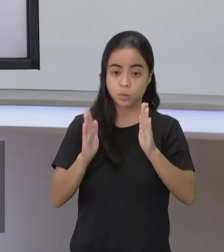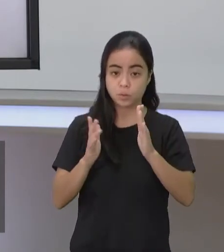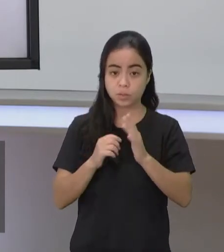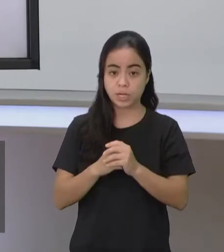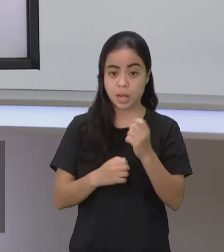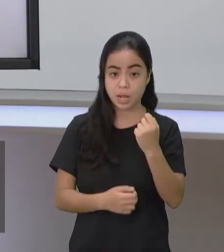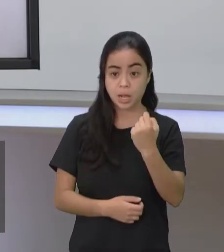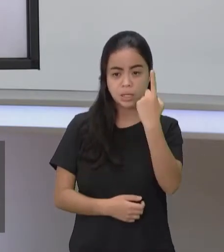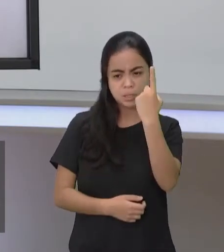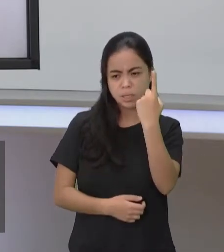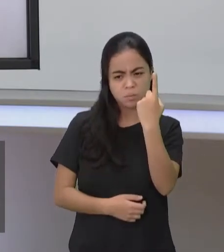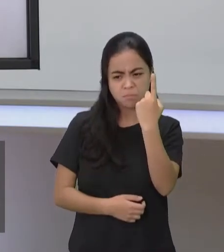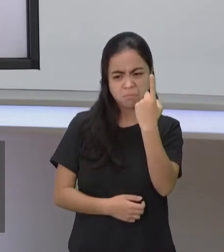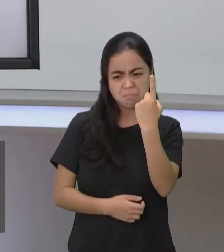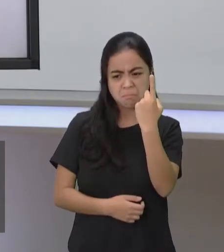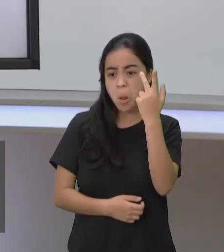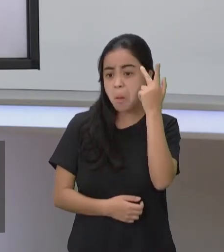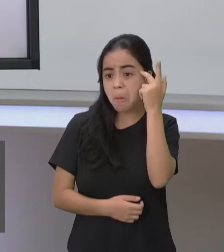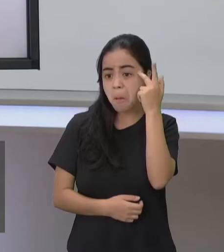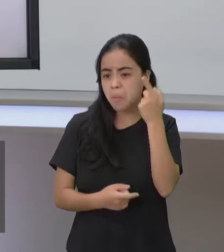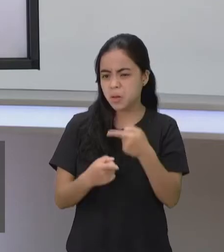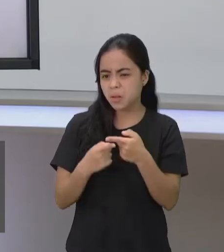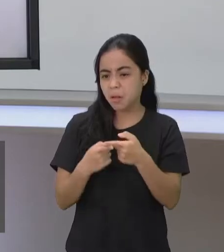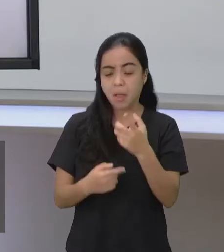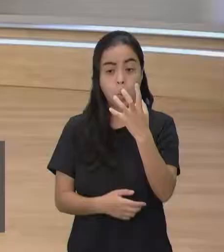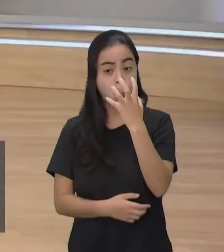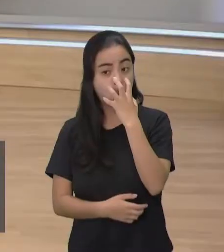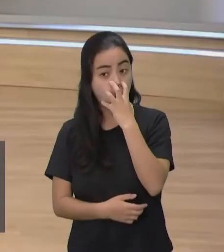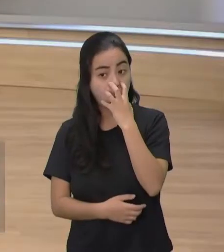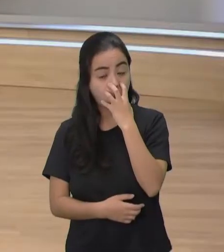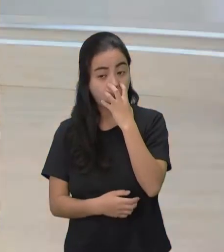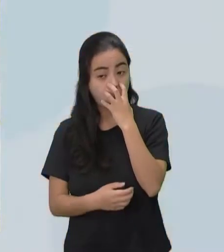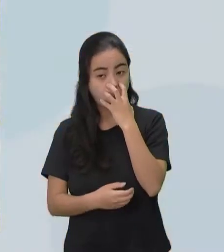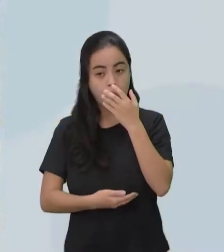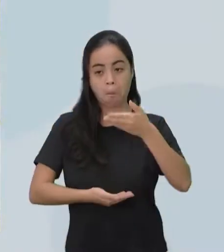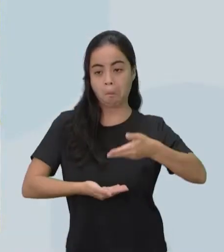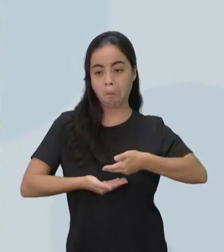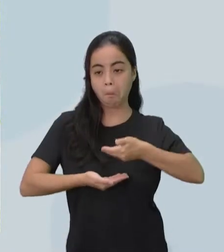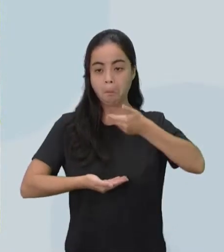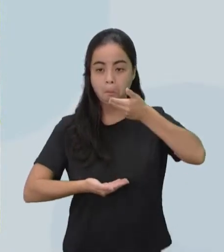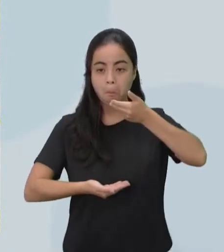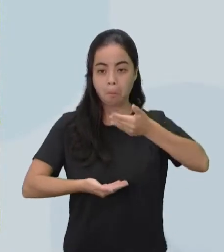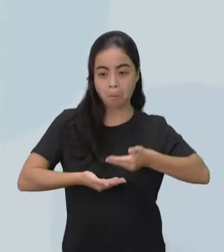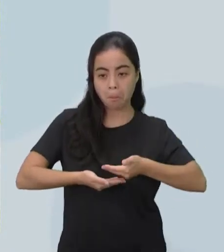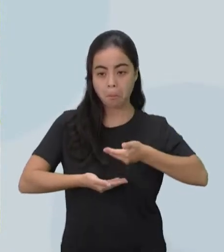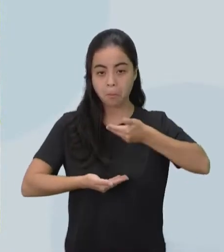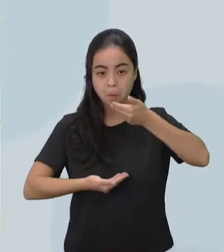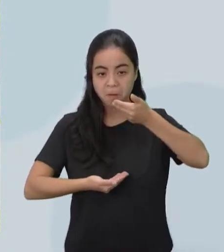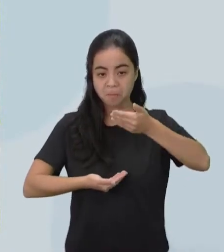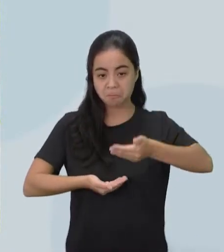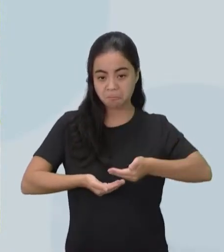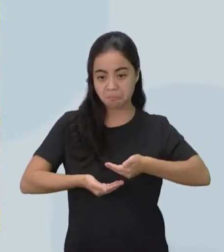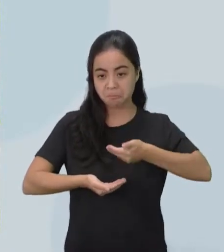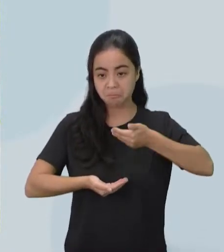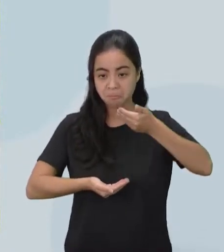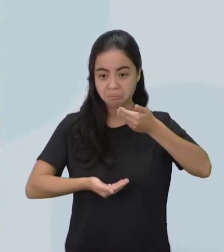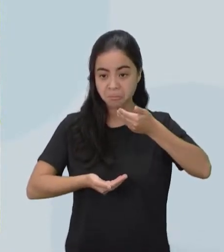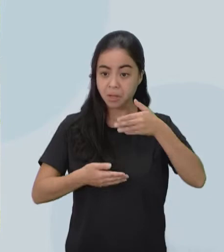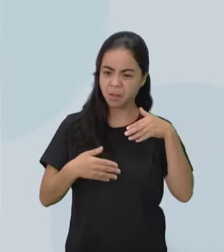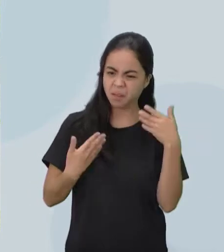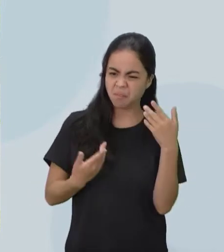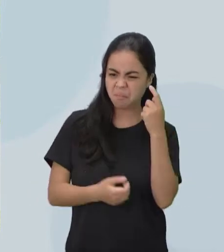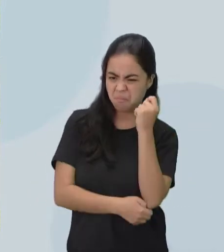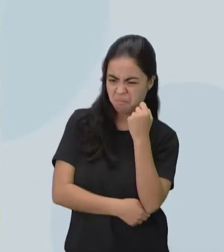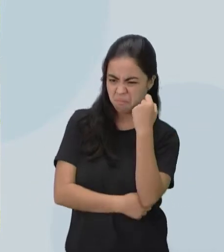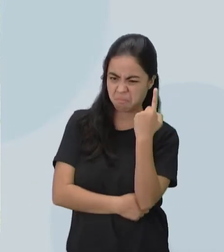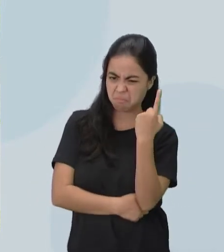acha estranho, né? Você olha uma imagem de um cachorro comendo sucrilhos na bacia, você vai